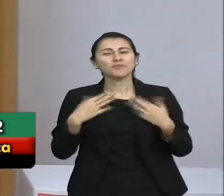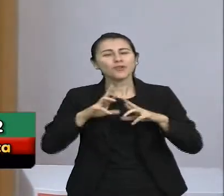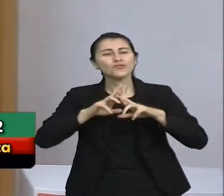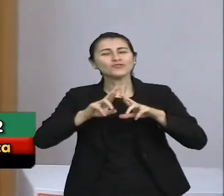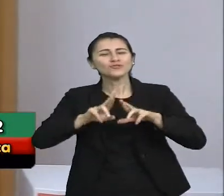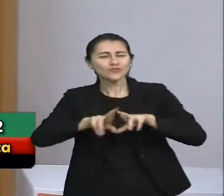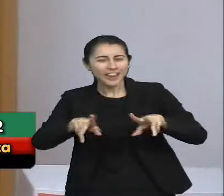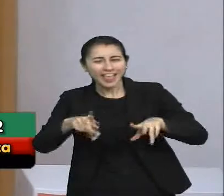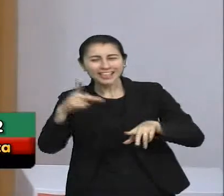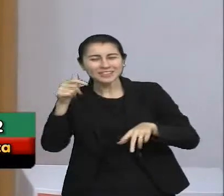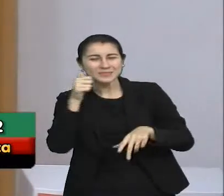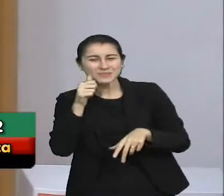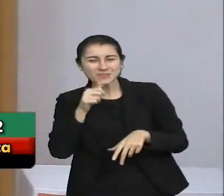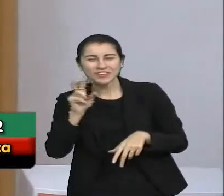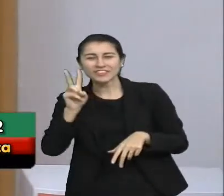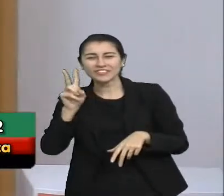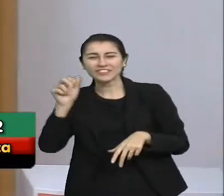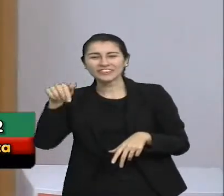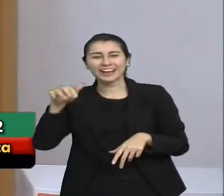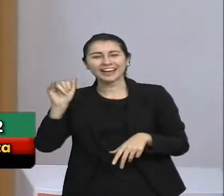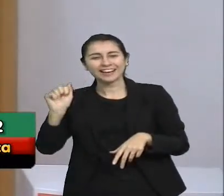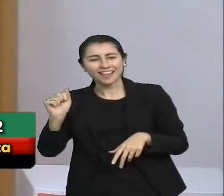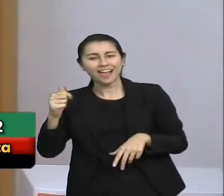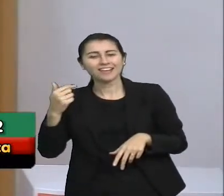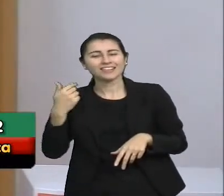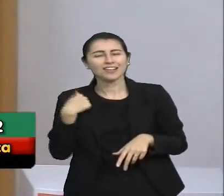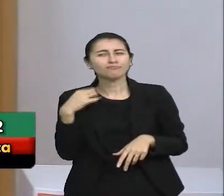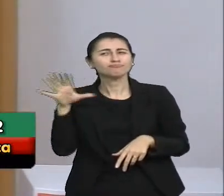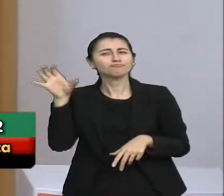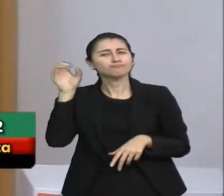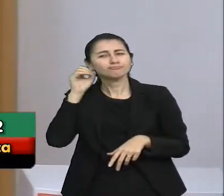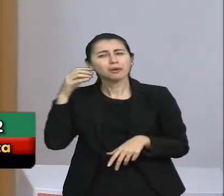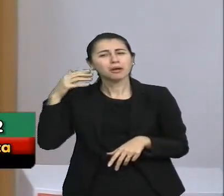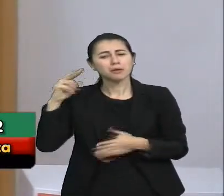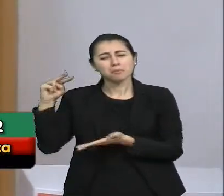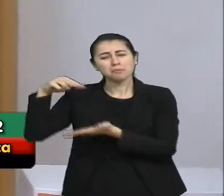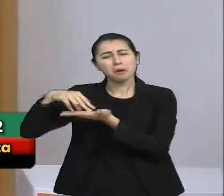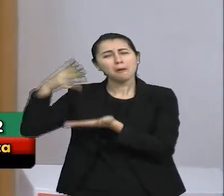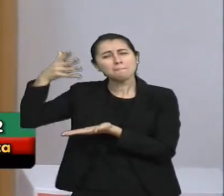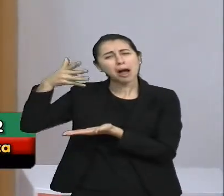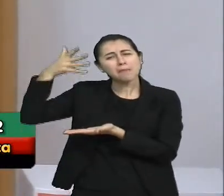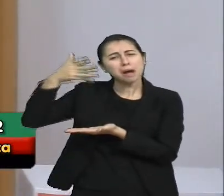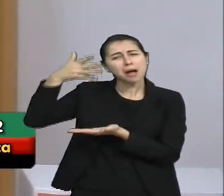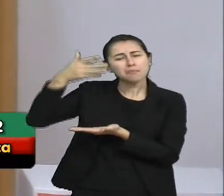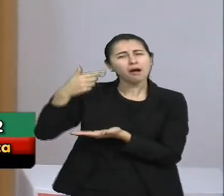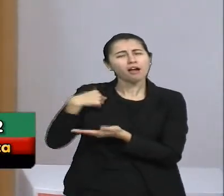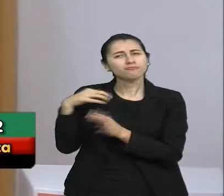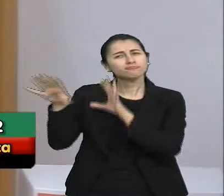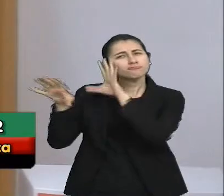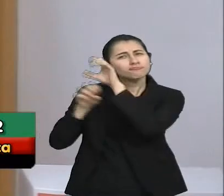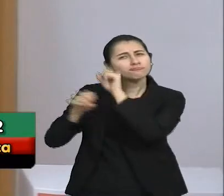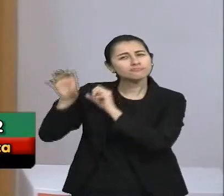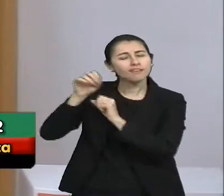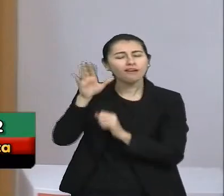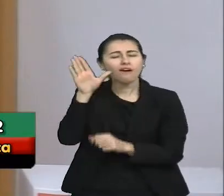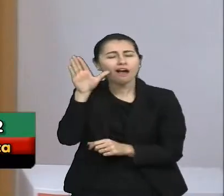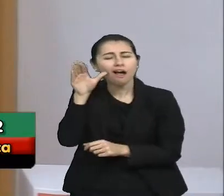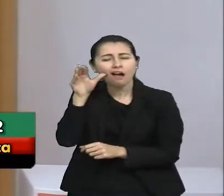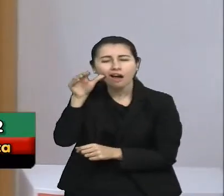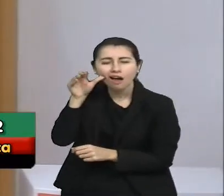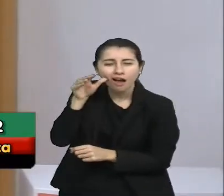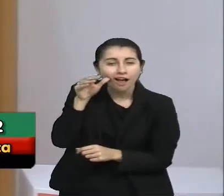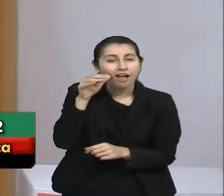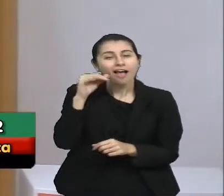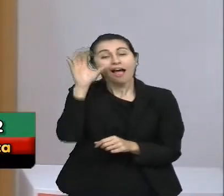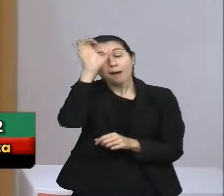final aqui, pude saborear todas as falas anteriores e aprender com todas que passaram anteriormente aqui.